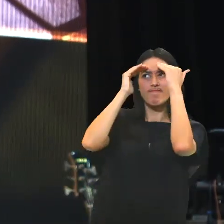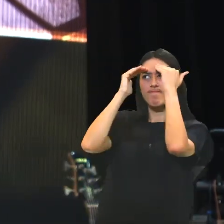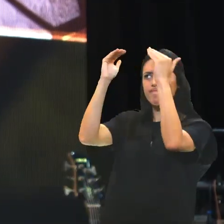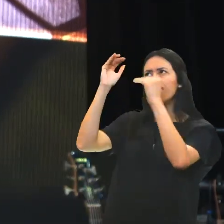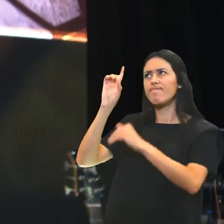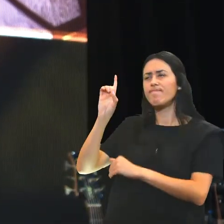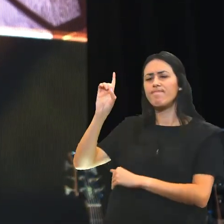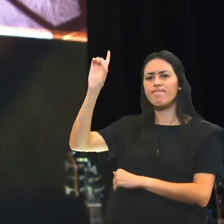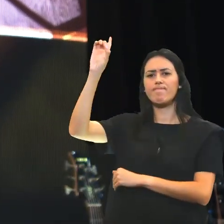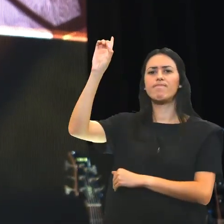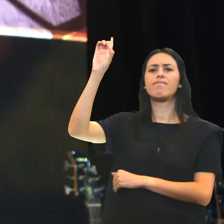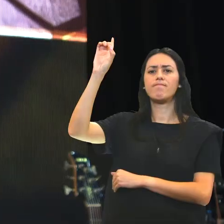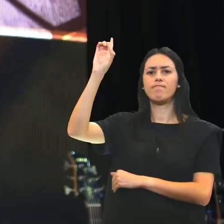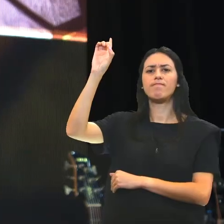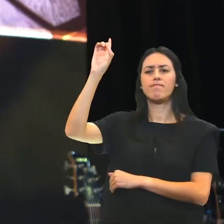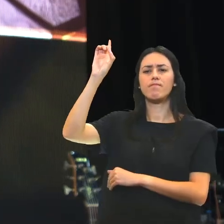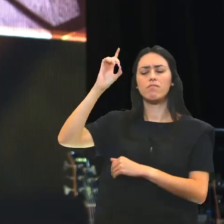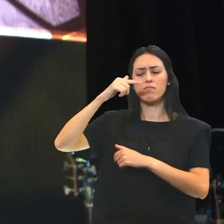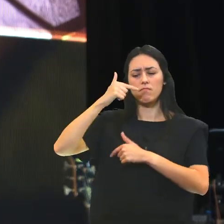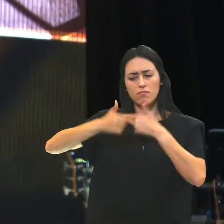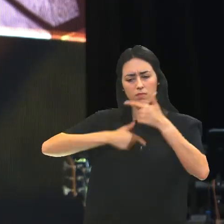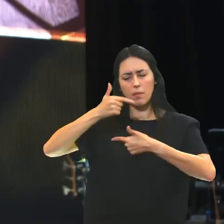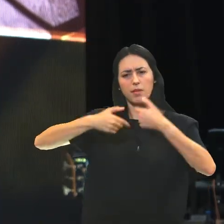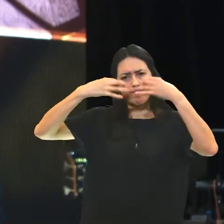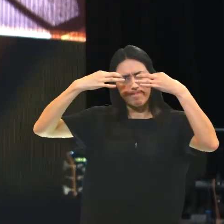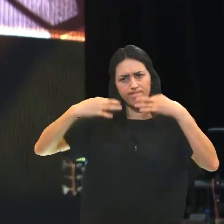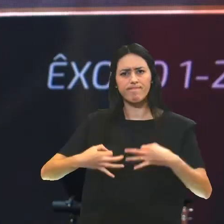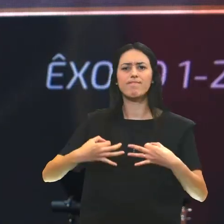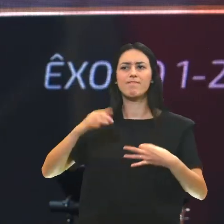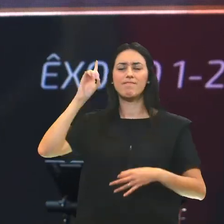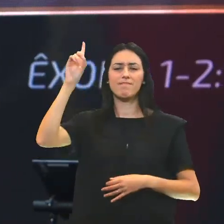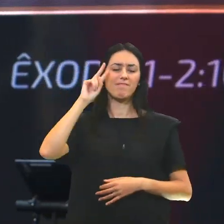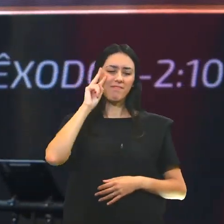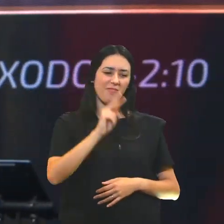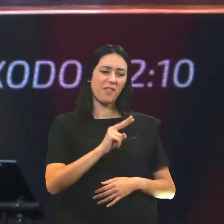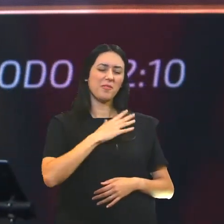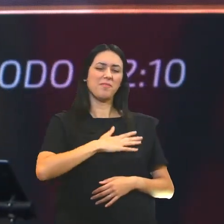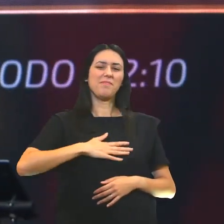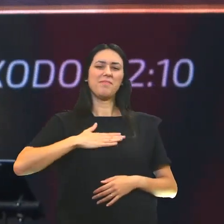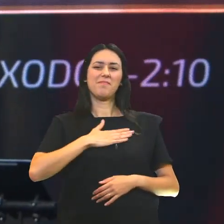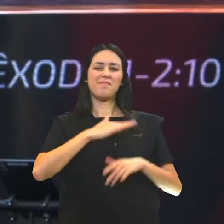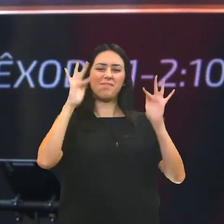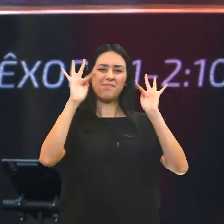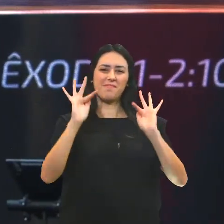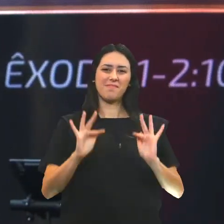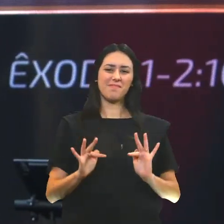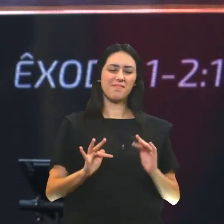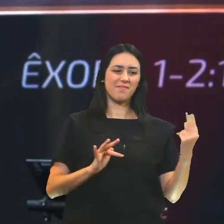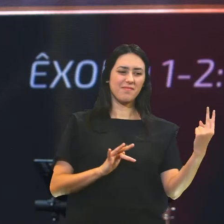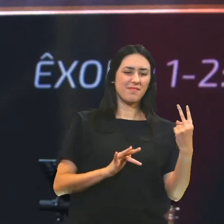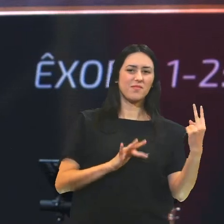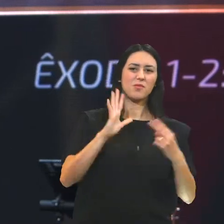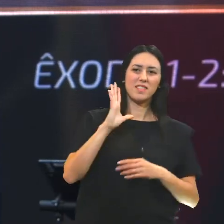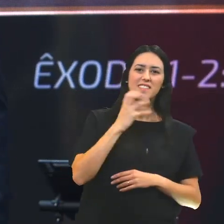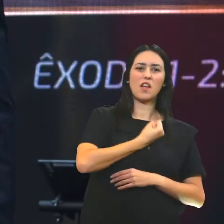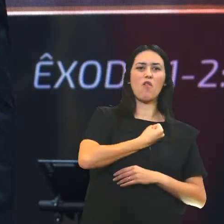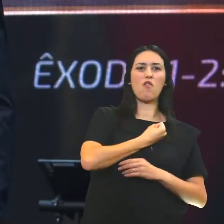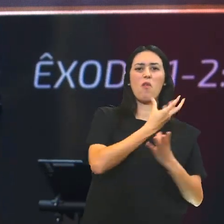cumpriram o seu papel e agradaram a Deus e salvaram vidas. O temor de Deus gera